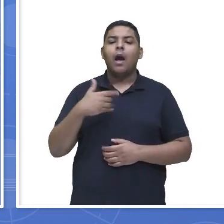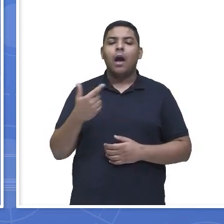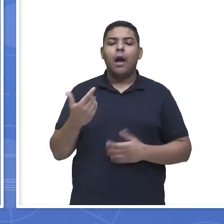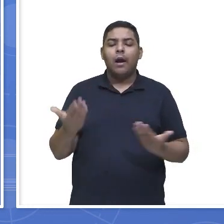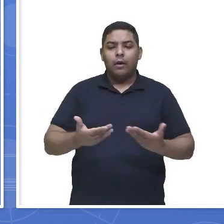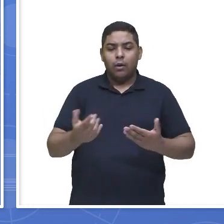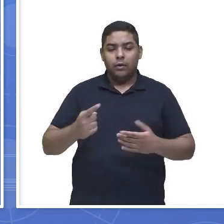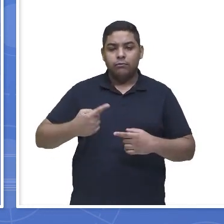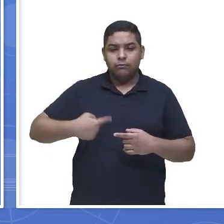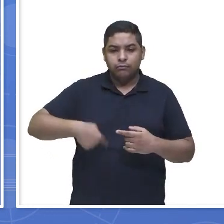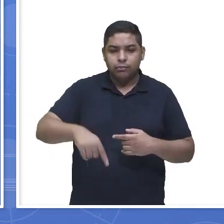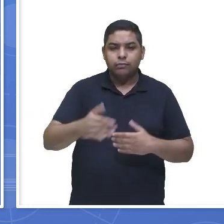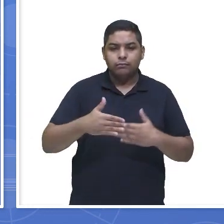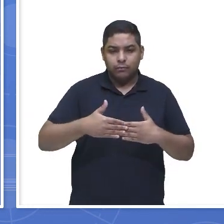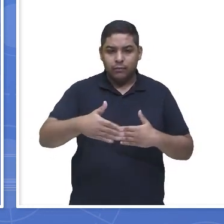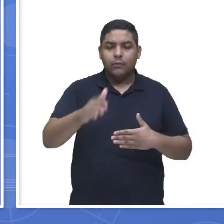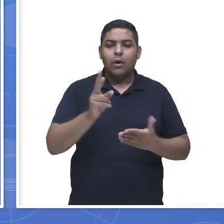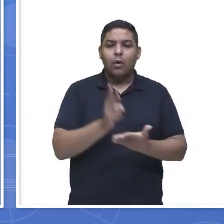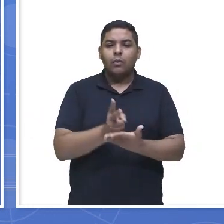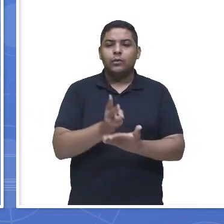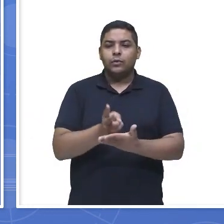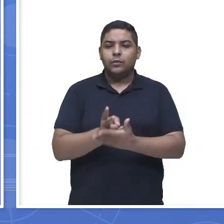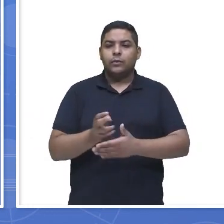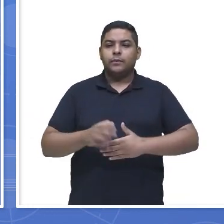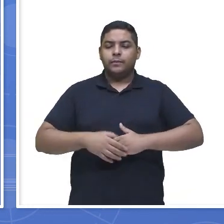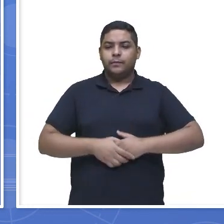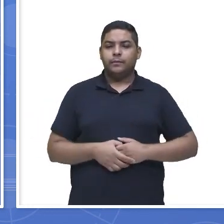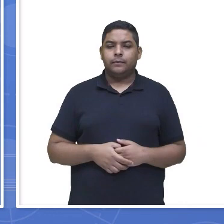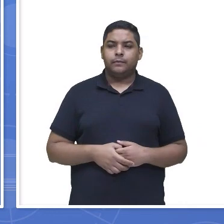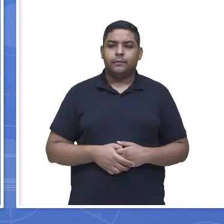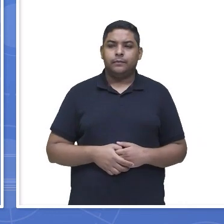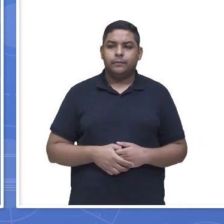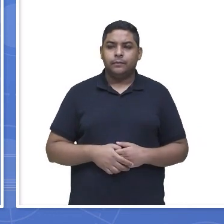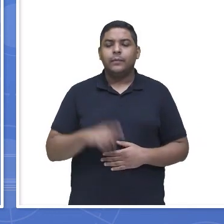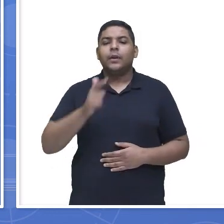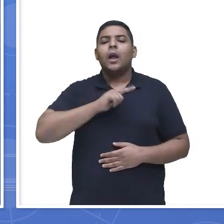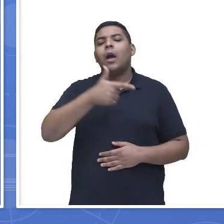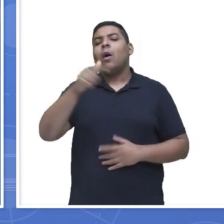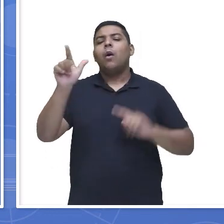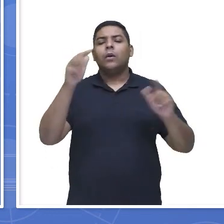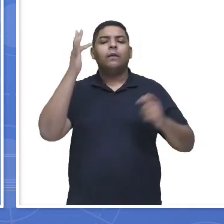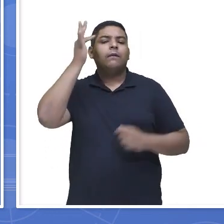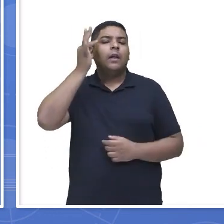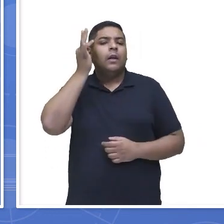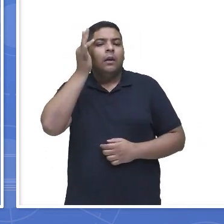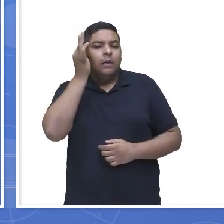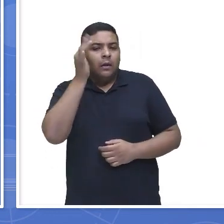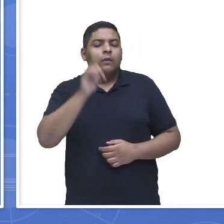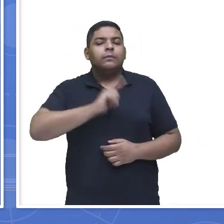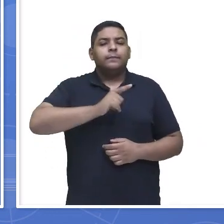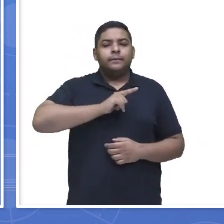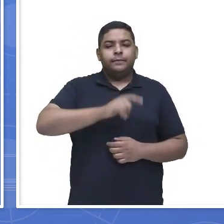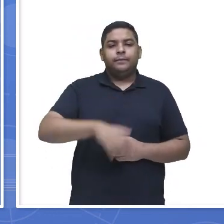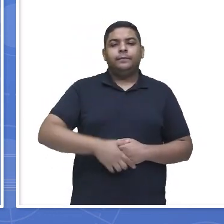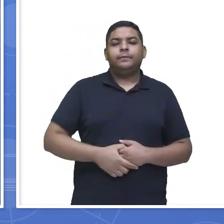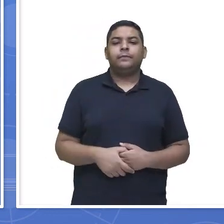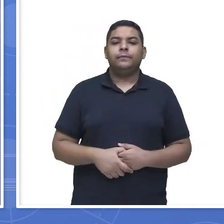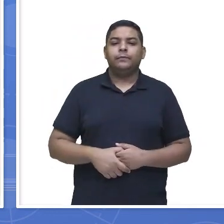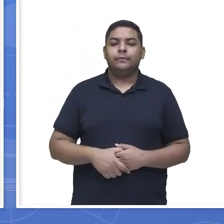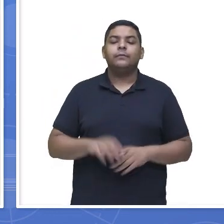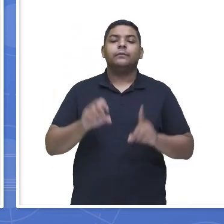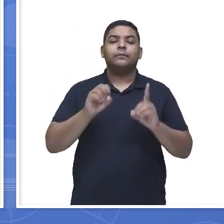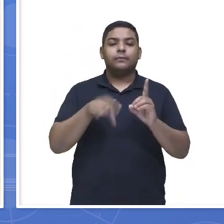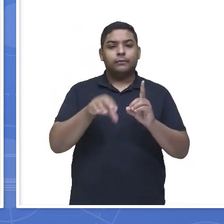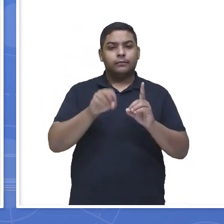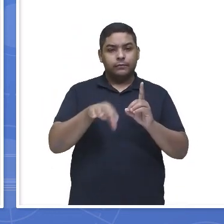então, porque agora nós vamos falar de uma outra posição filosófica, de uma outra corrente filosófica, que é o